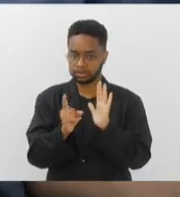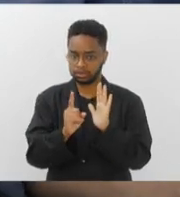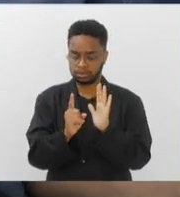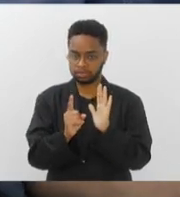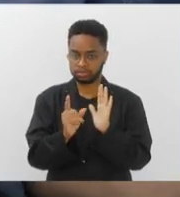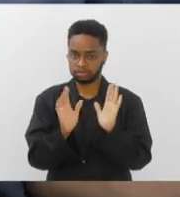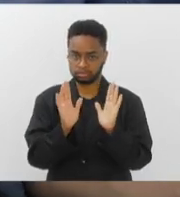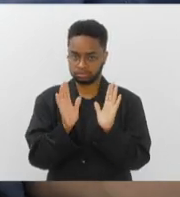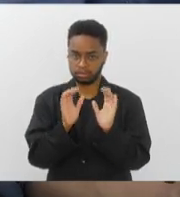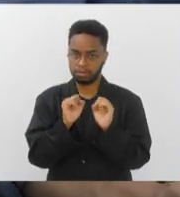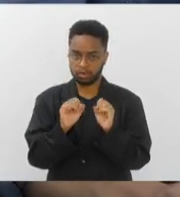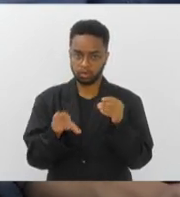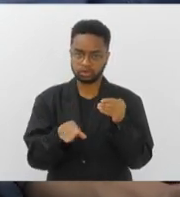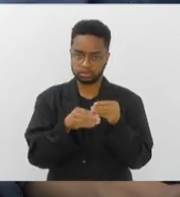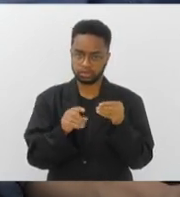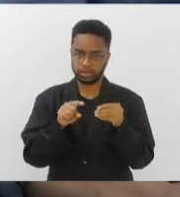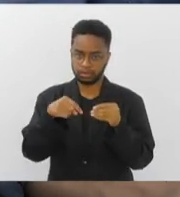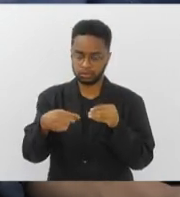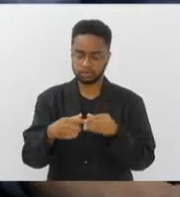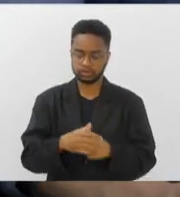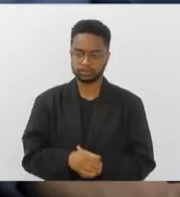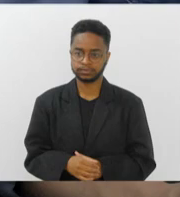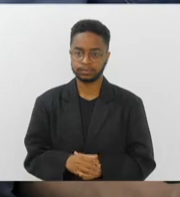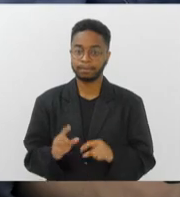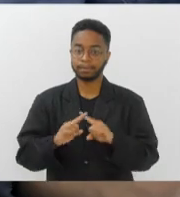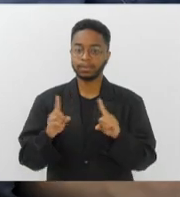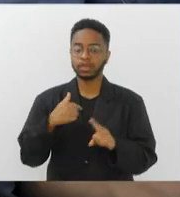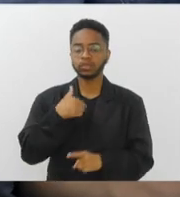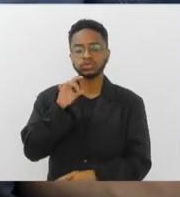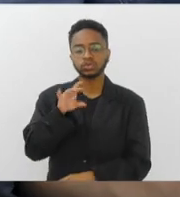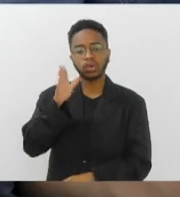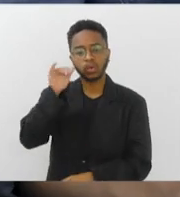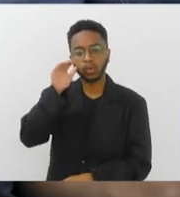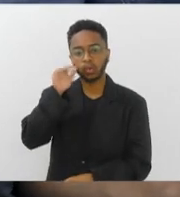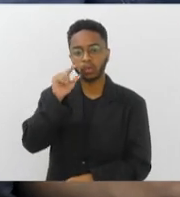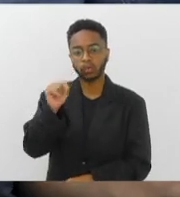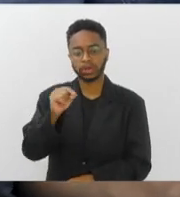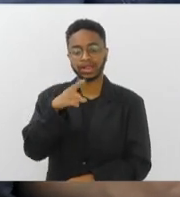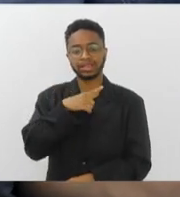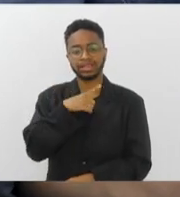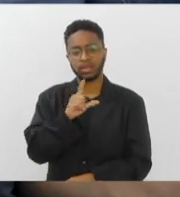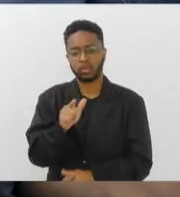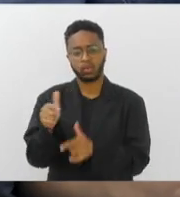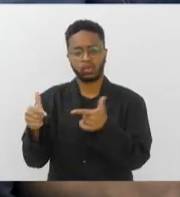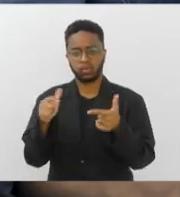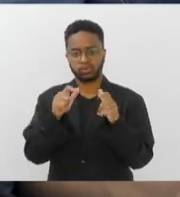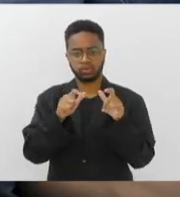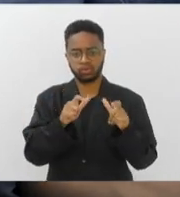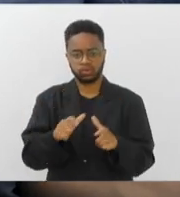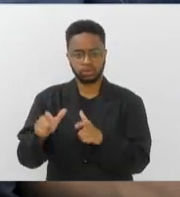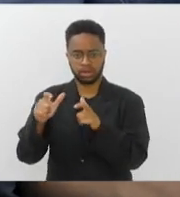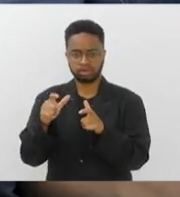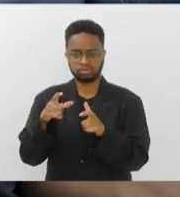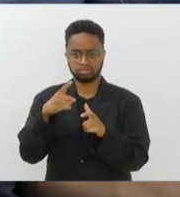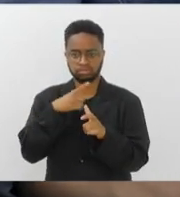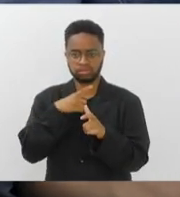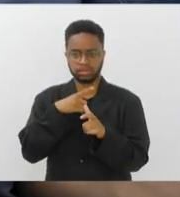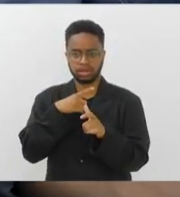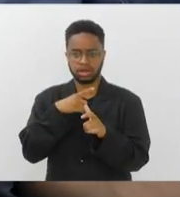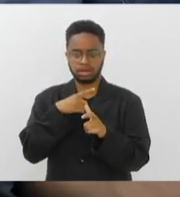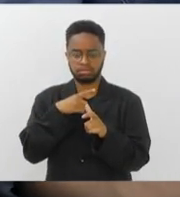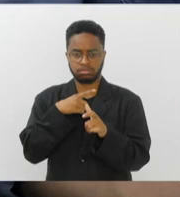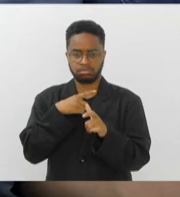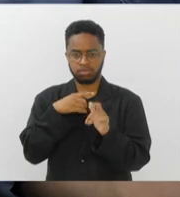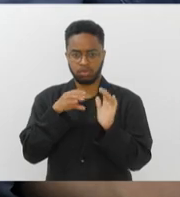ser emendado em plenário, mas, assim, por curiosidade, há em algum local uma definição do que